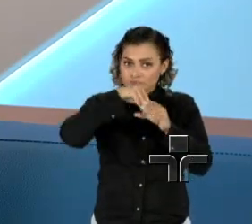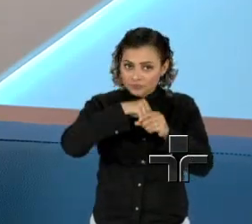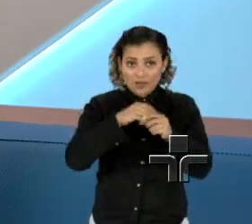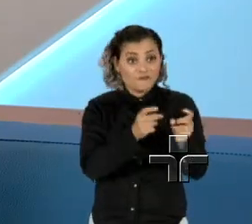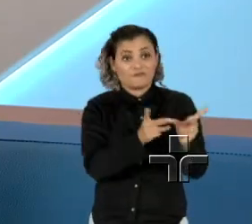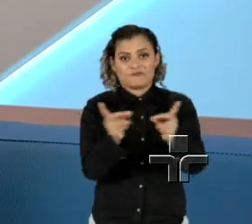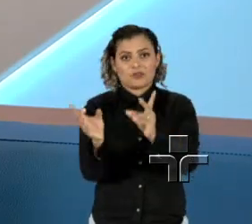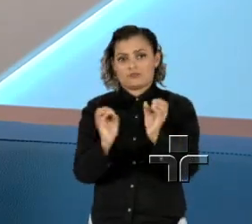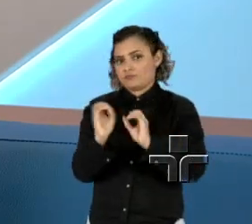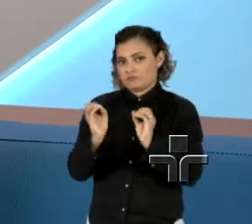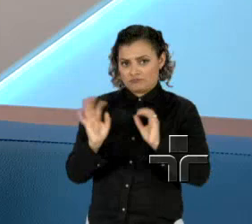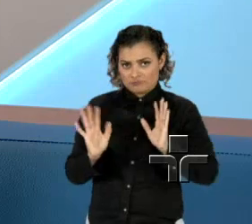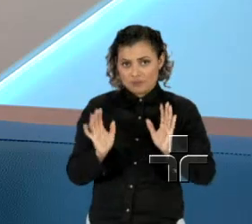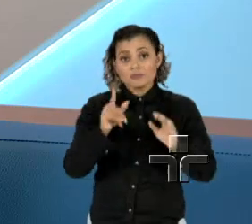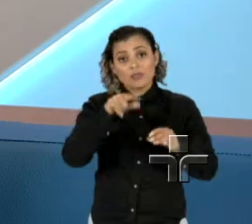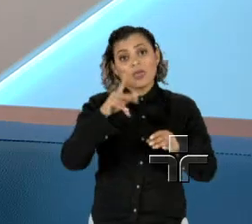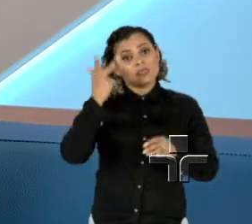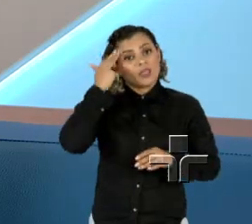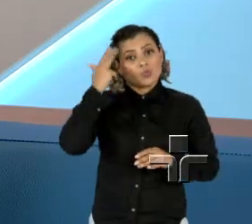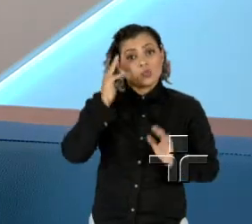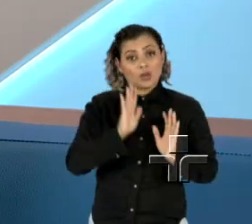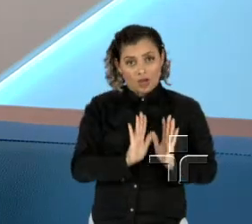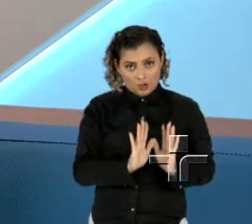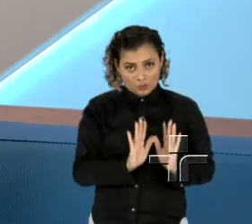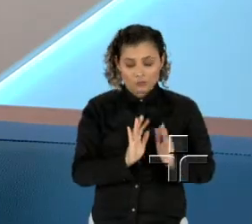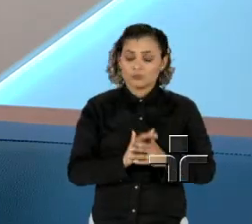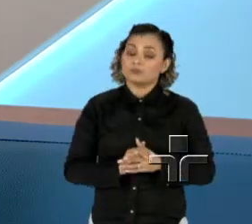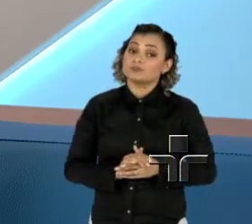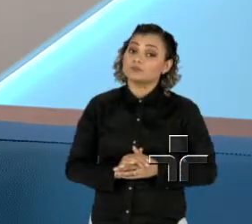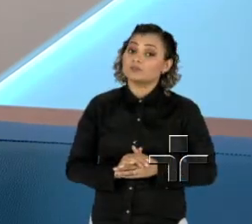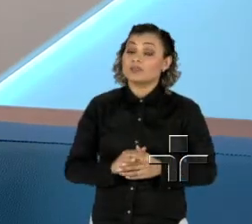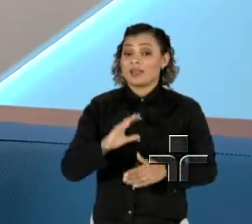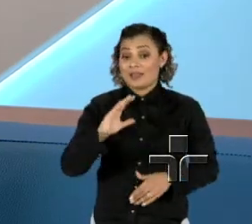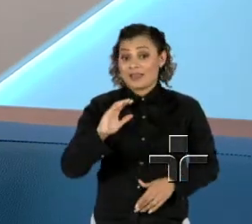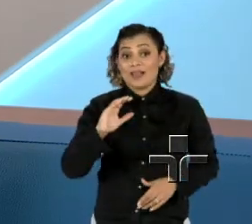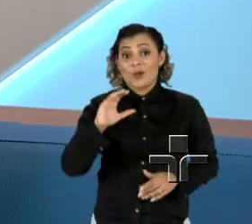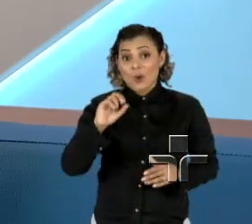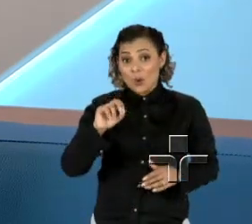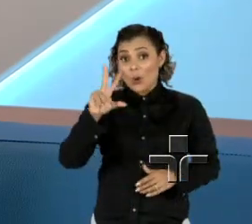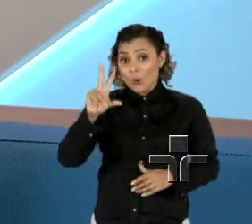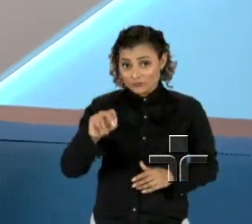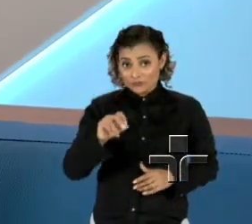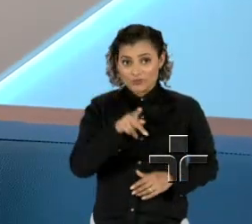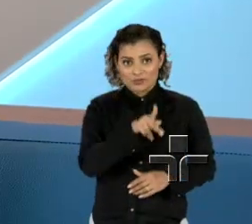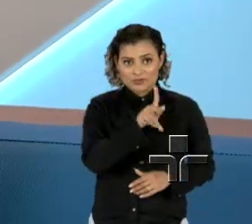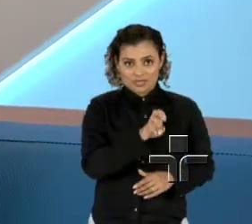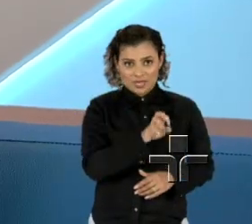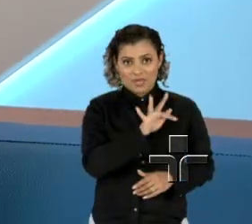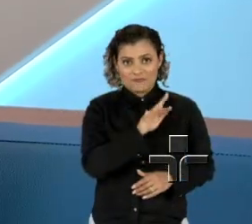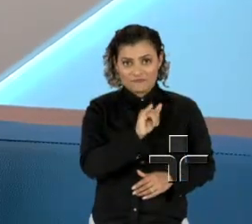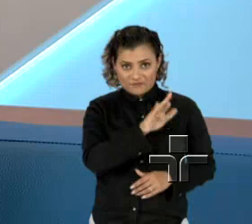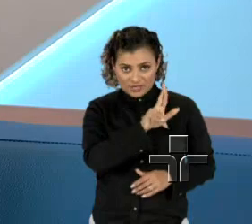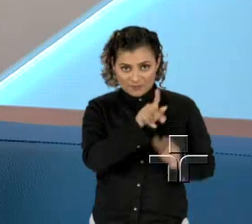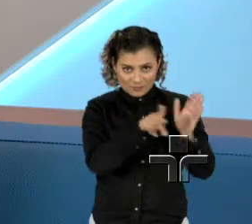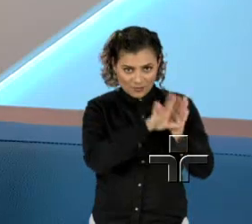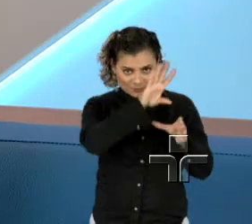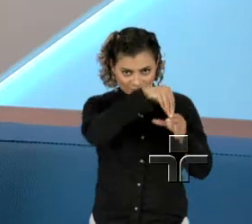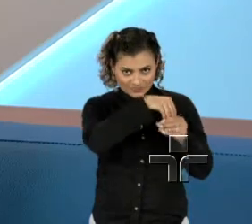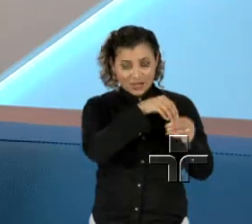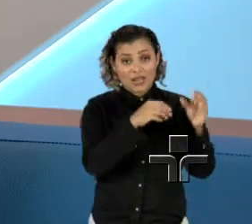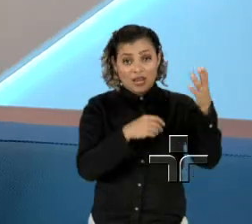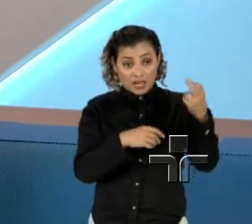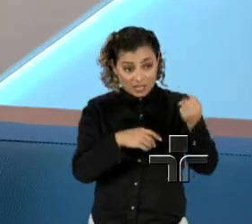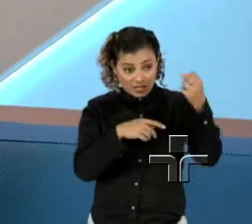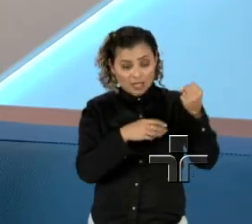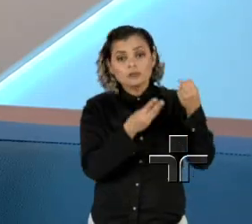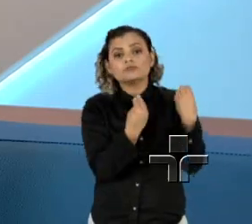outros probióticos. O kefir de leite, Ele pode ser